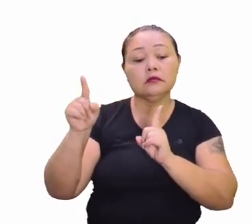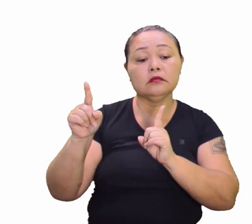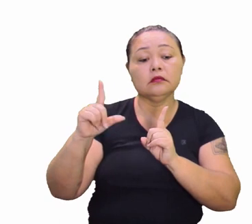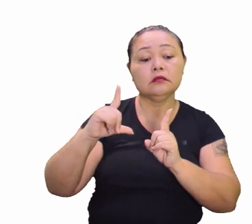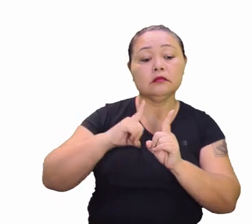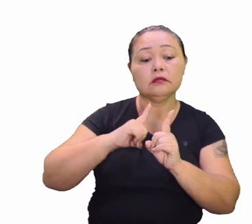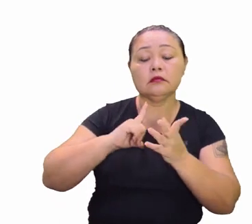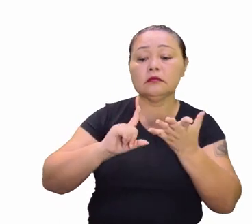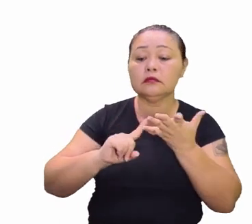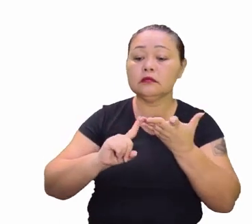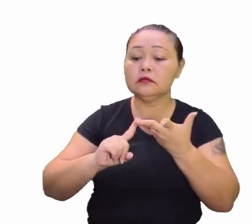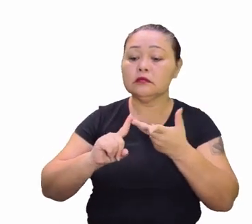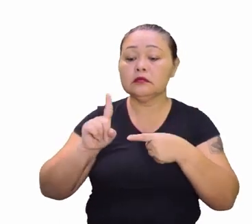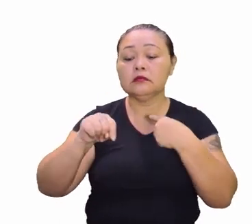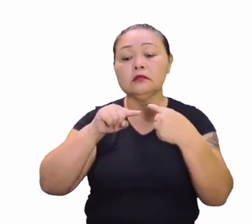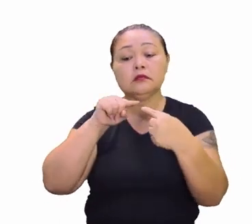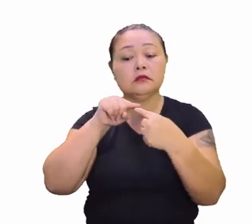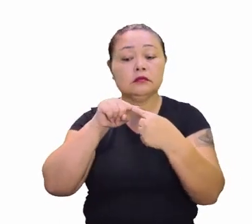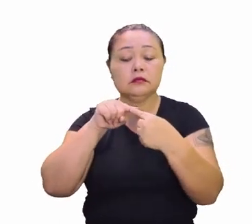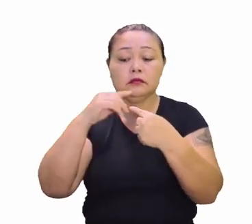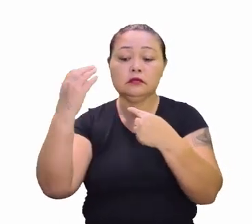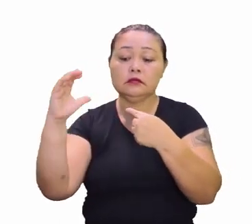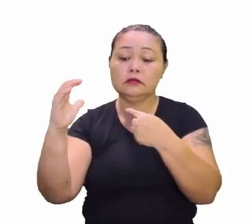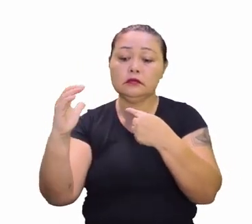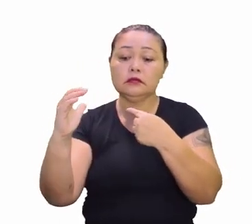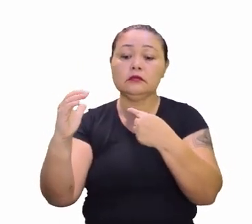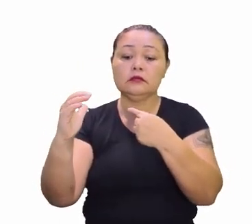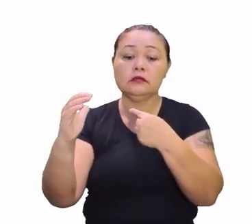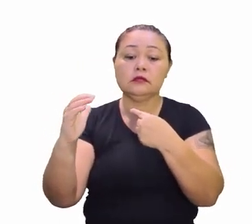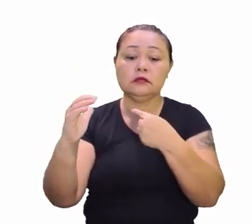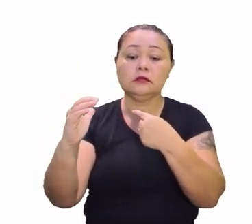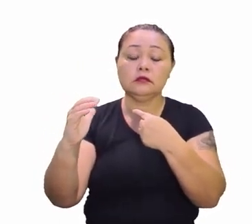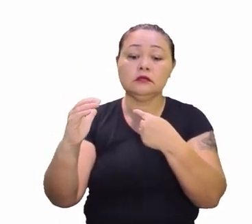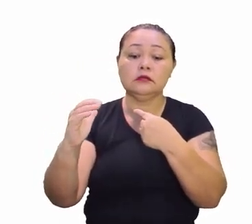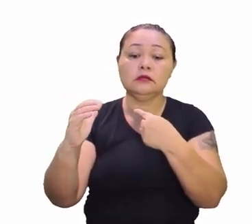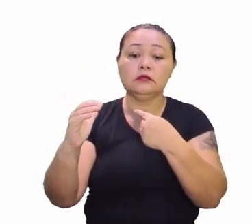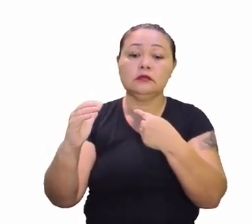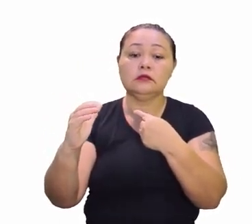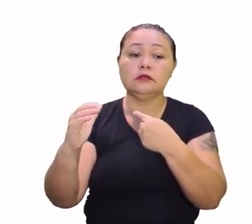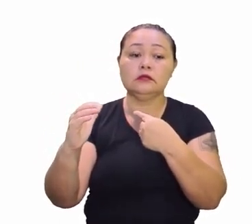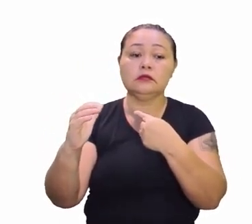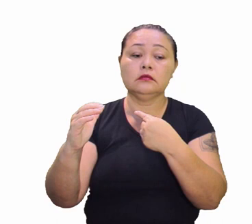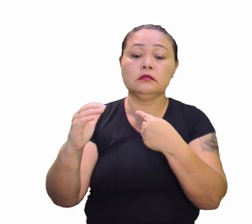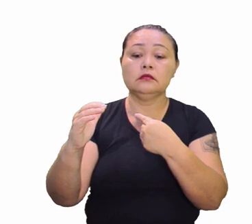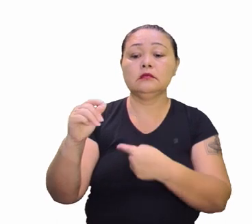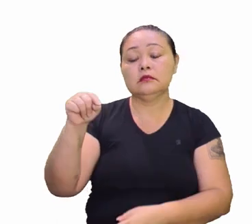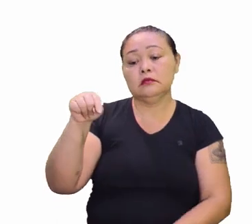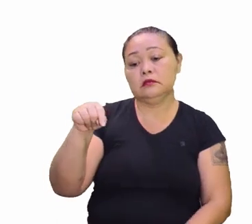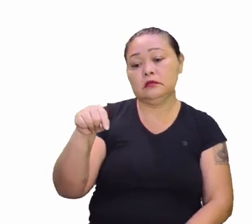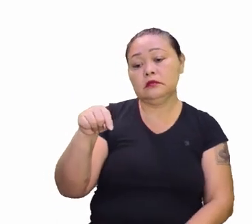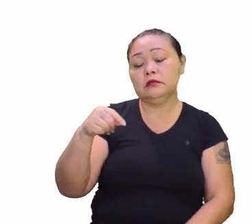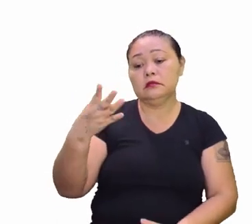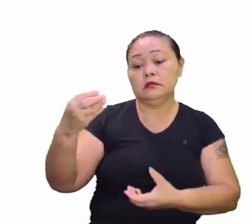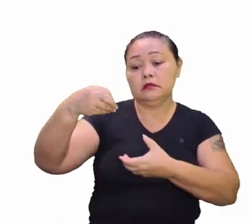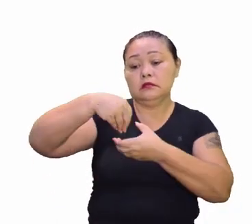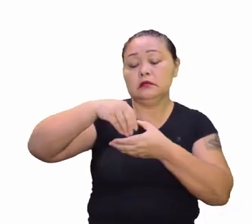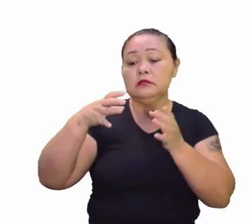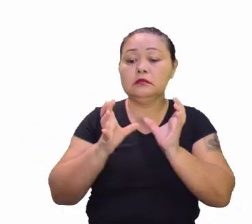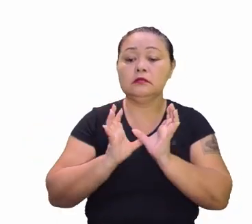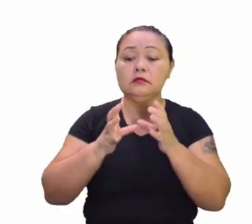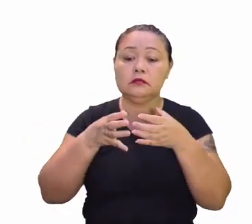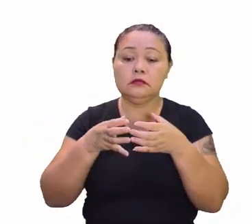essas que tinham várias finalidades científicas, Rogério. Exatamente. No caso, na